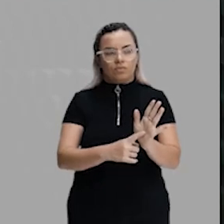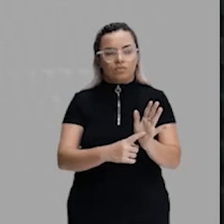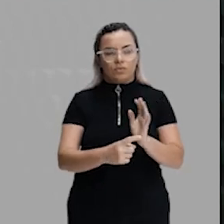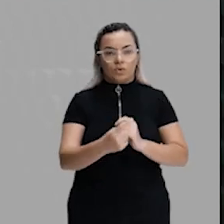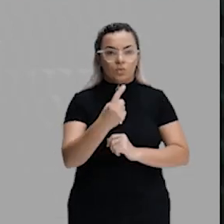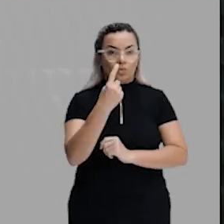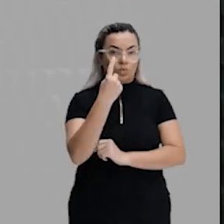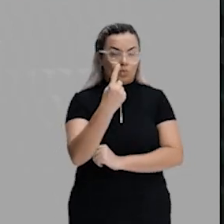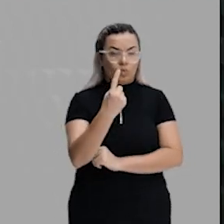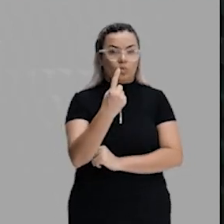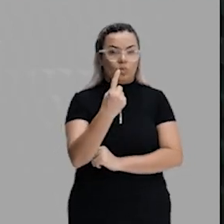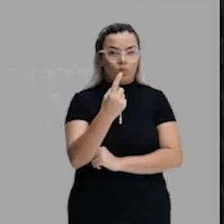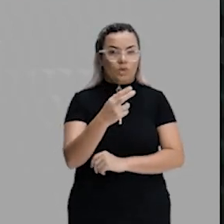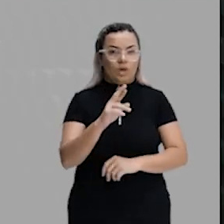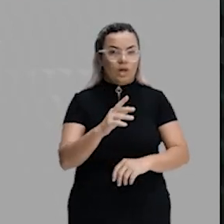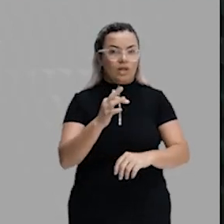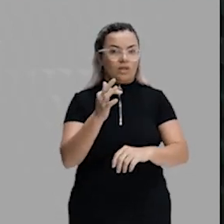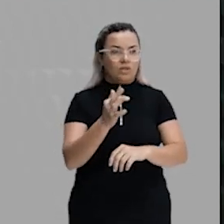um resistor,